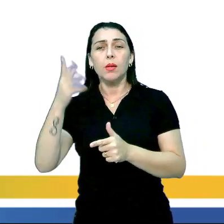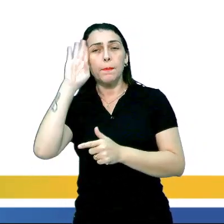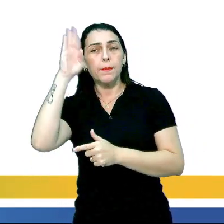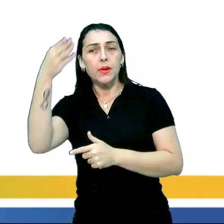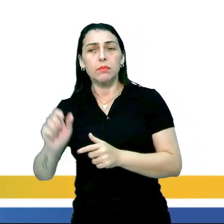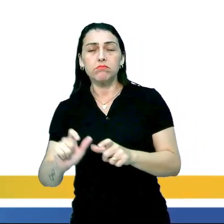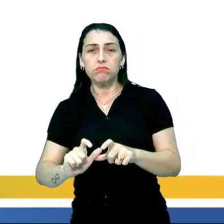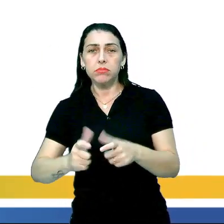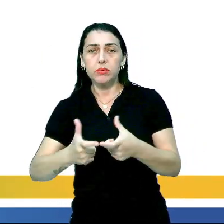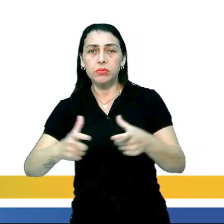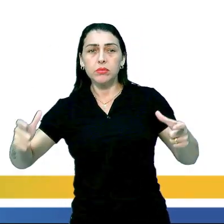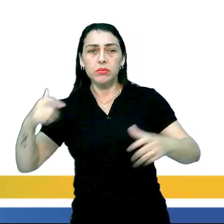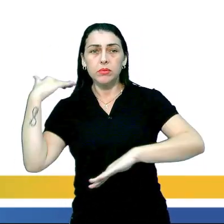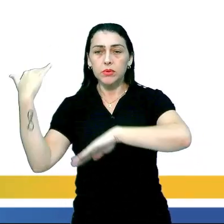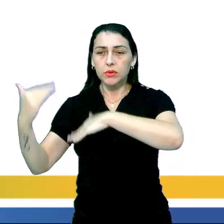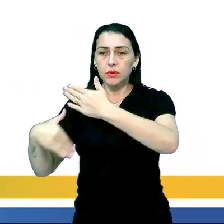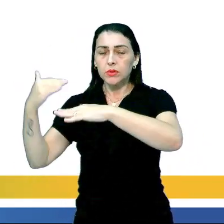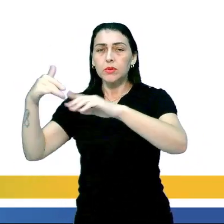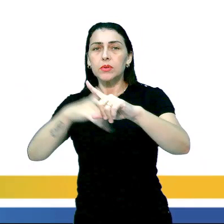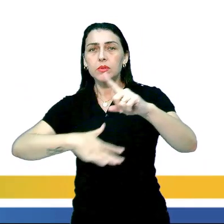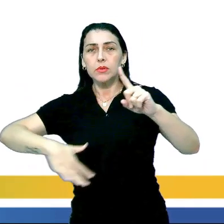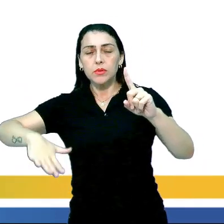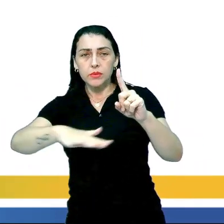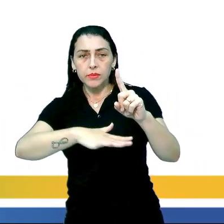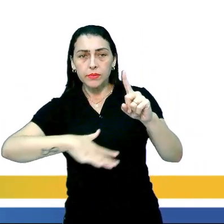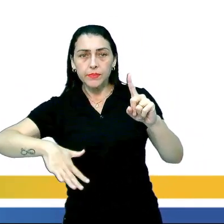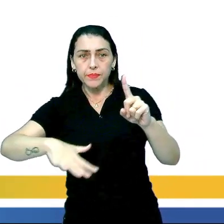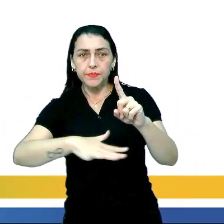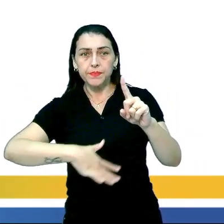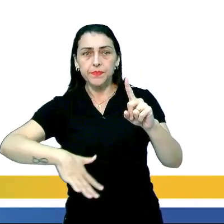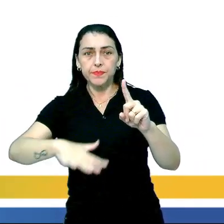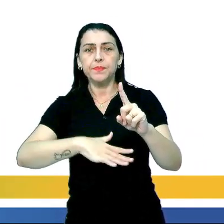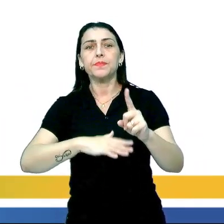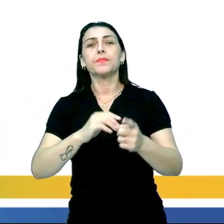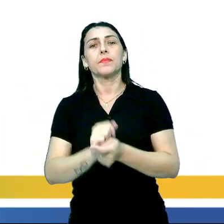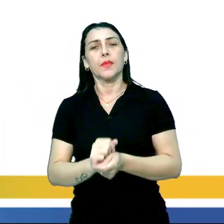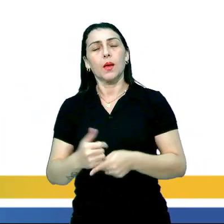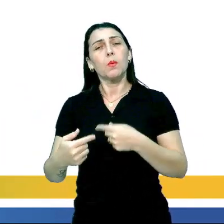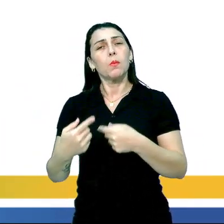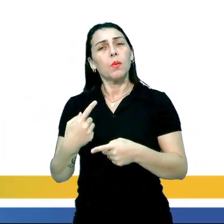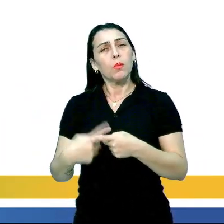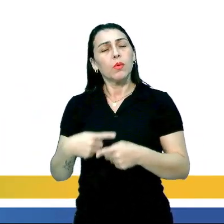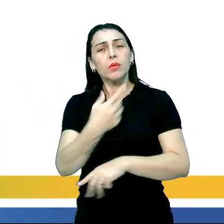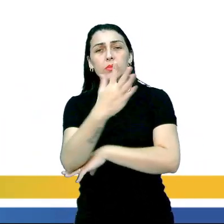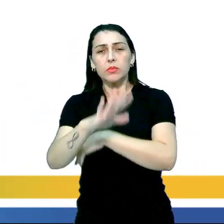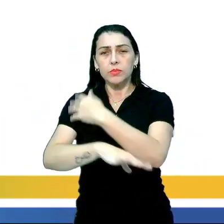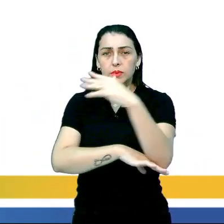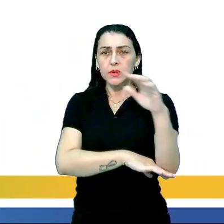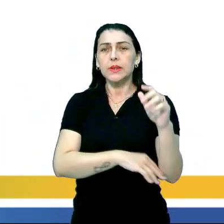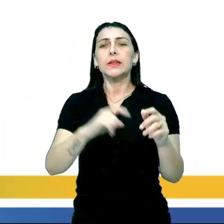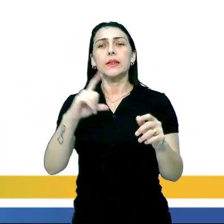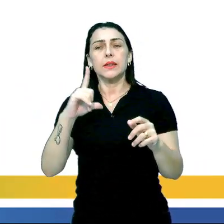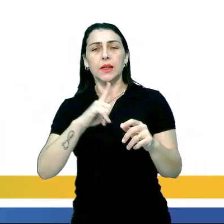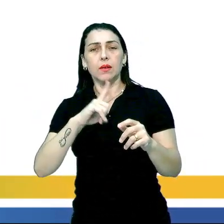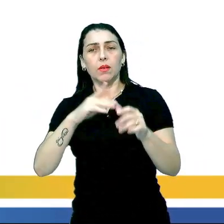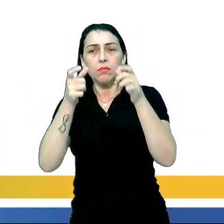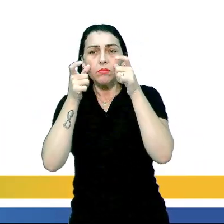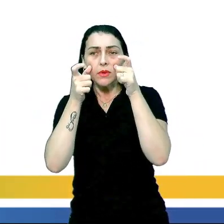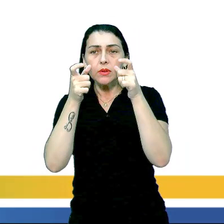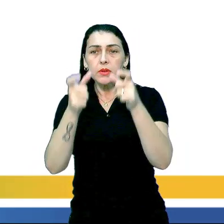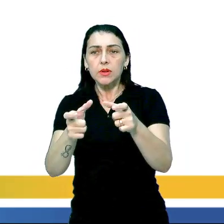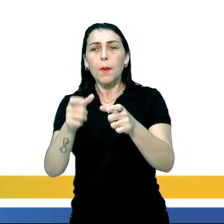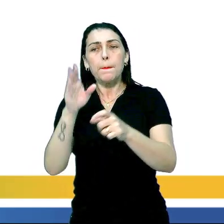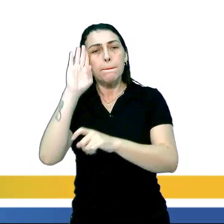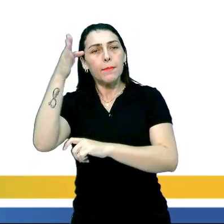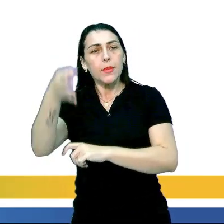são decorrentes principalmente do crescimento e desenvolvimento da sociedade. As questões ambientais devem ser alvo